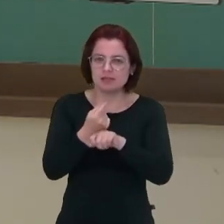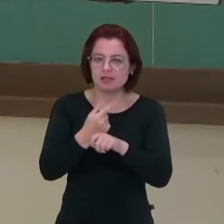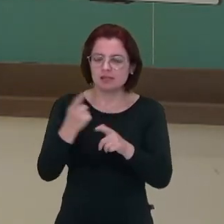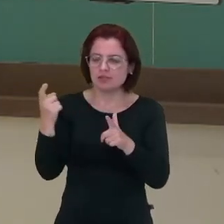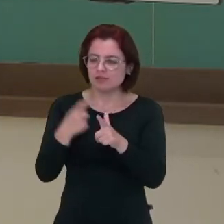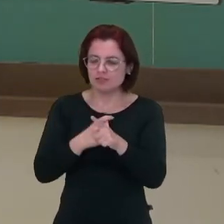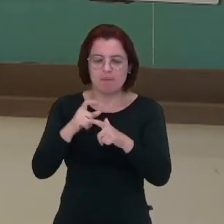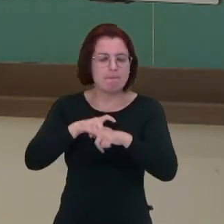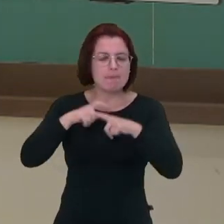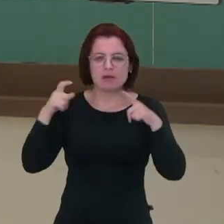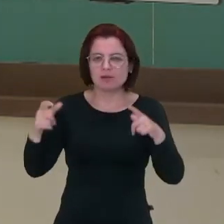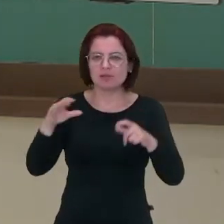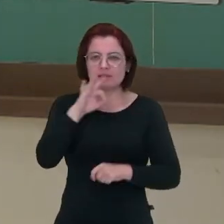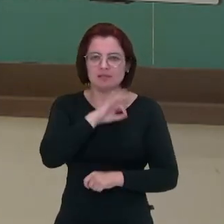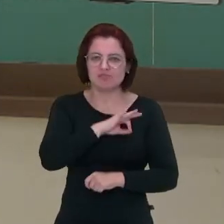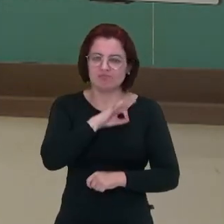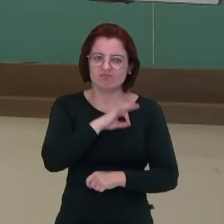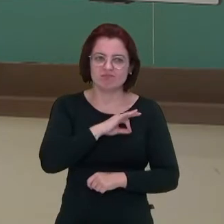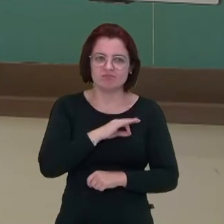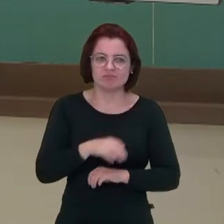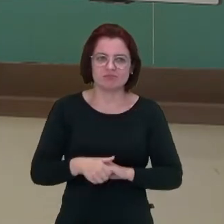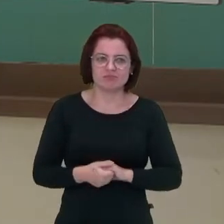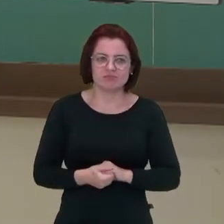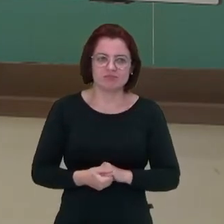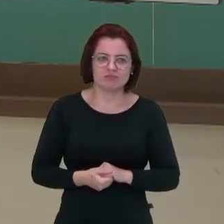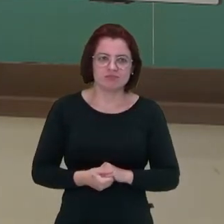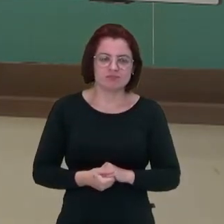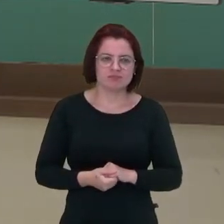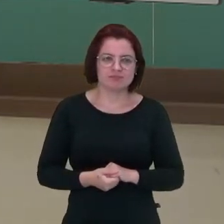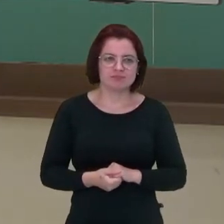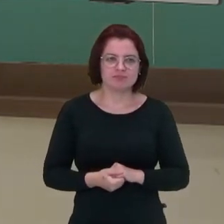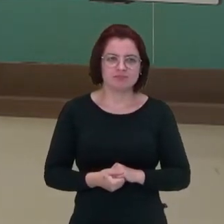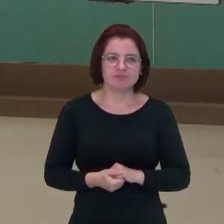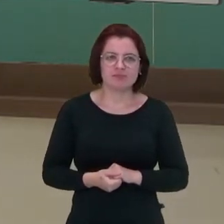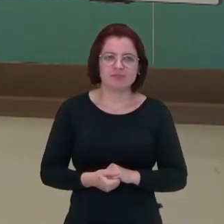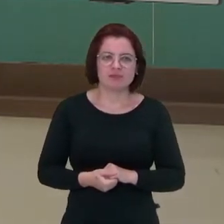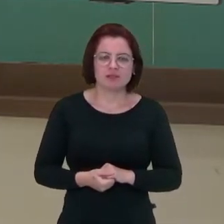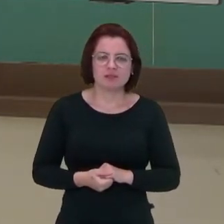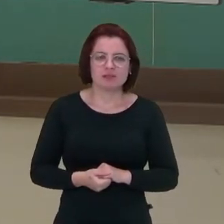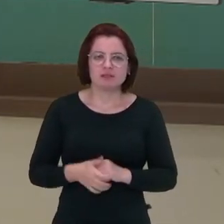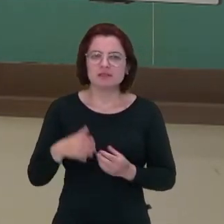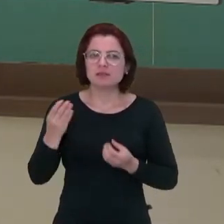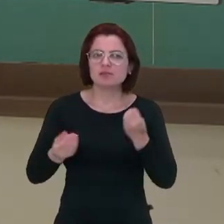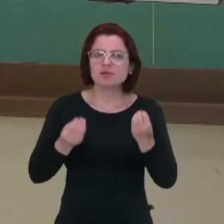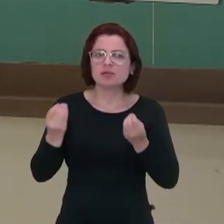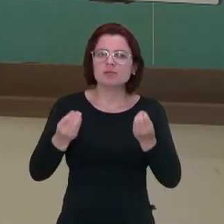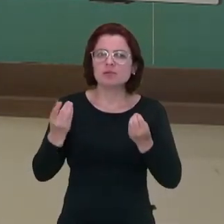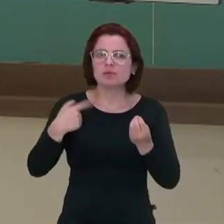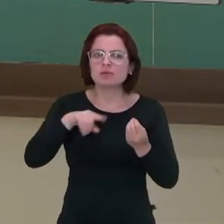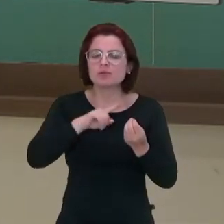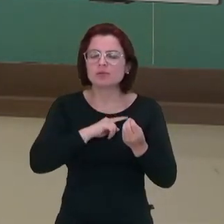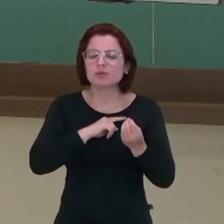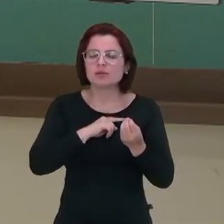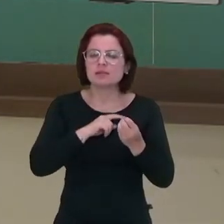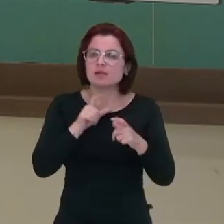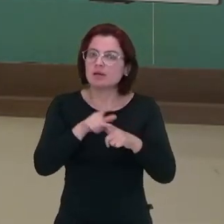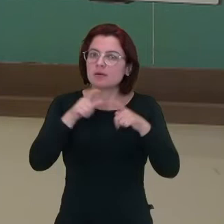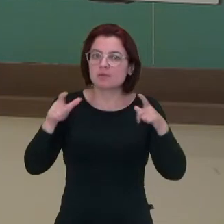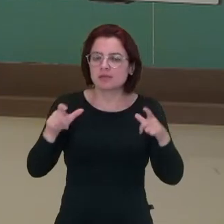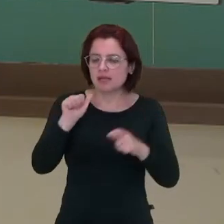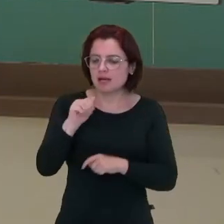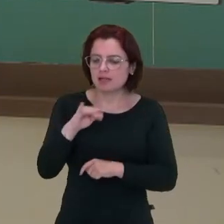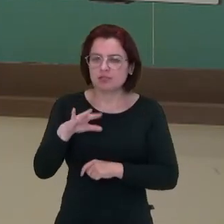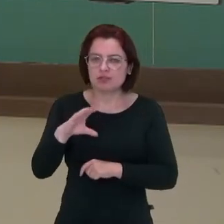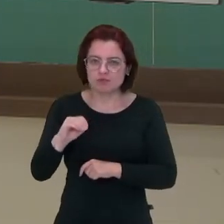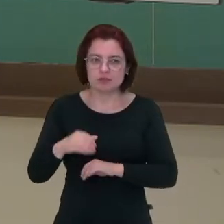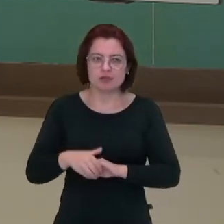dívidas maior do que os valores dos bens que ele possui. E como que a gente pode aumentar o ativo de uma pessoa?